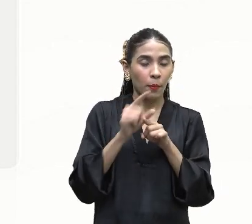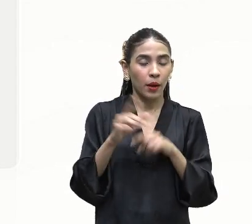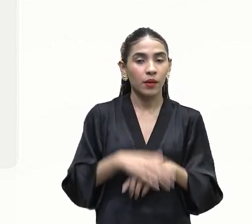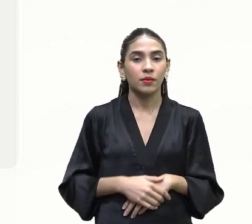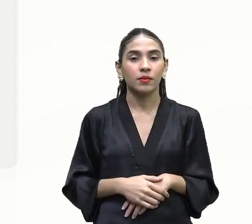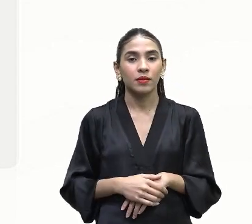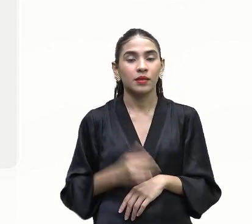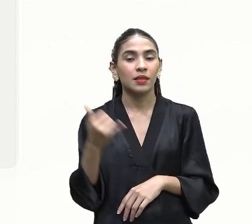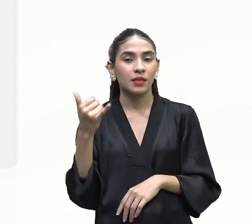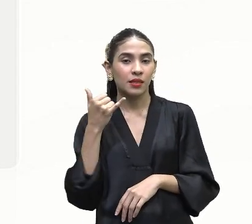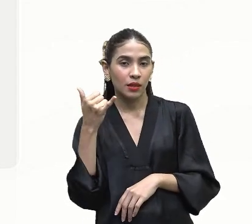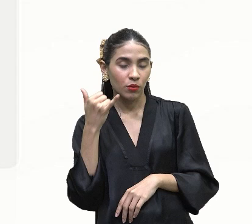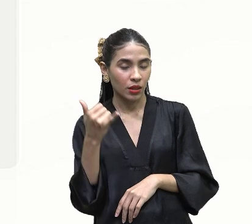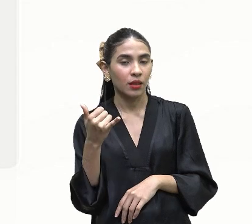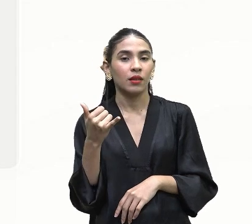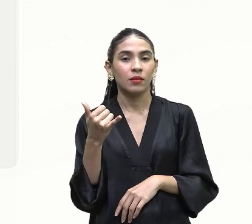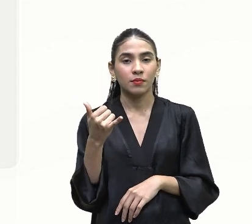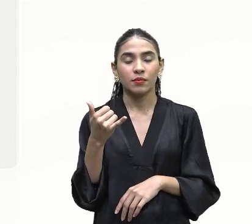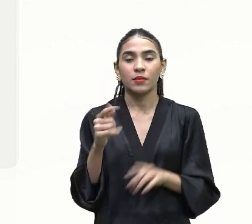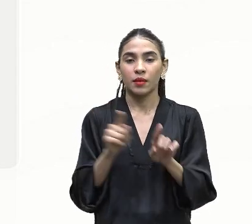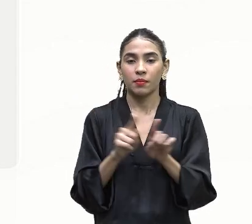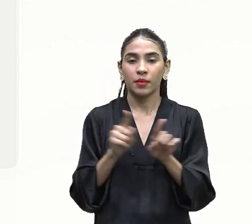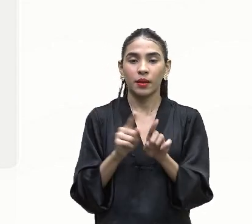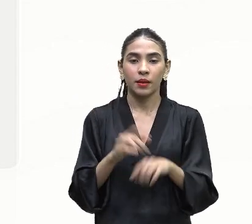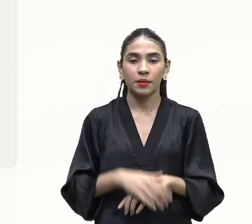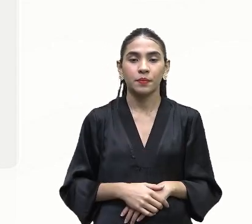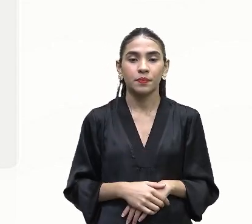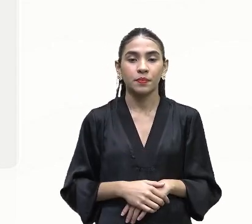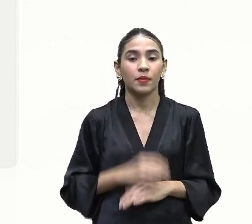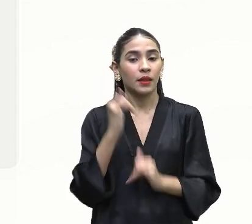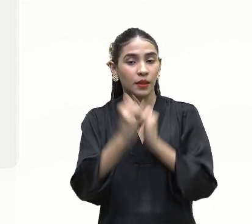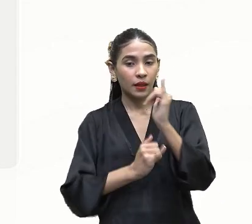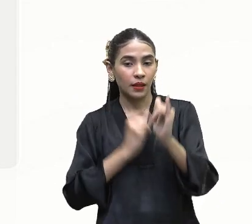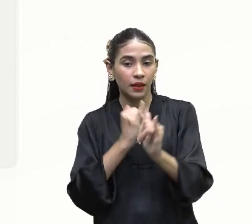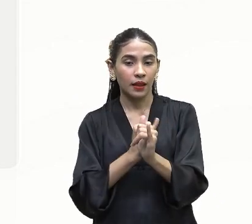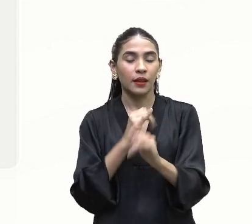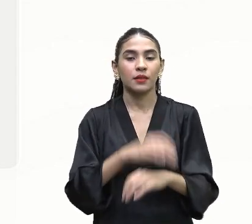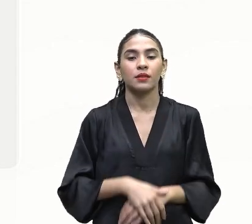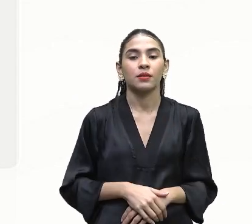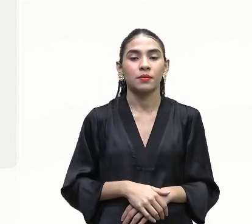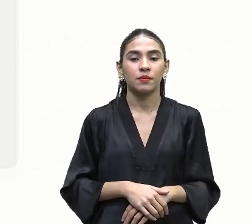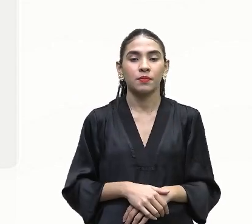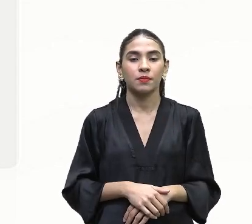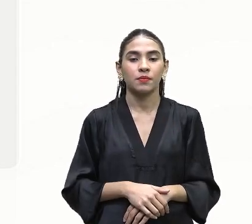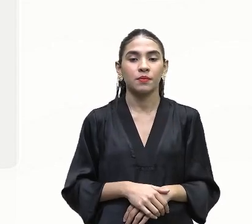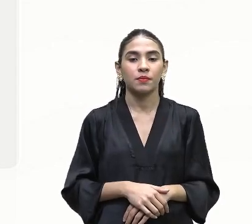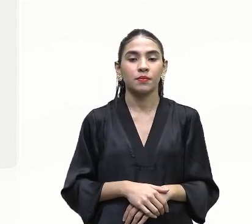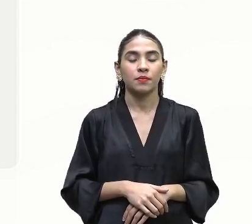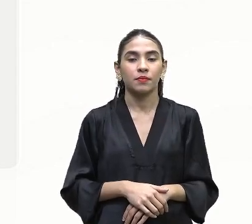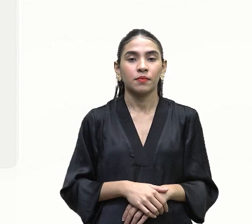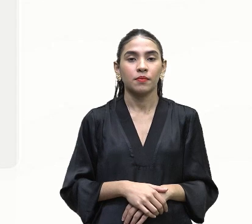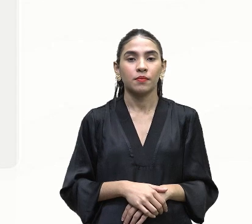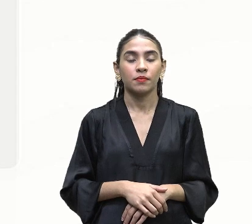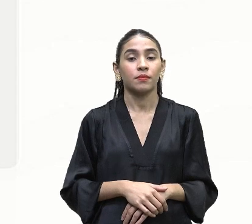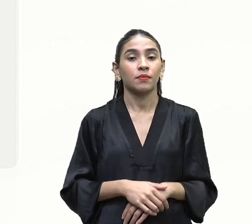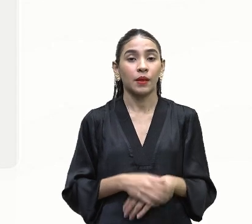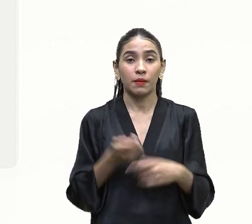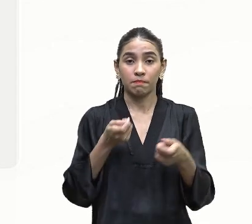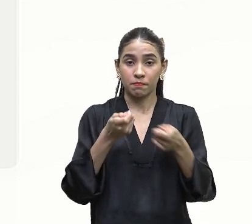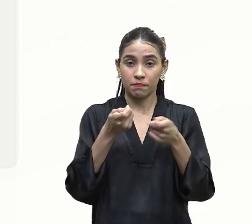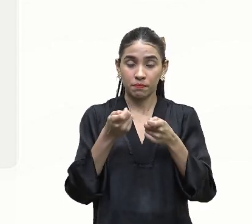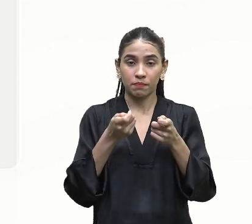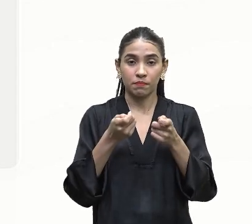celular, que hoje sim é essencial, né, para a gente, internet, mas desde que esteja dentro do seu